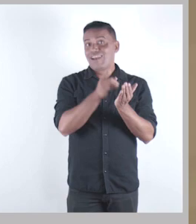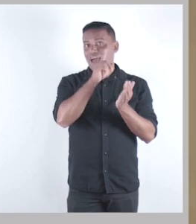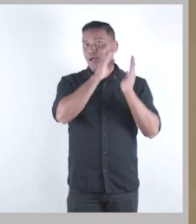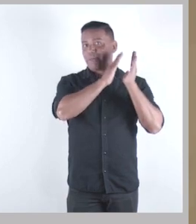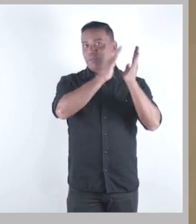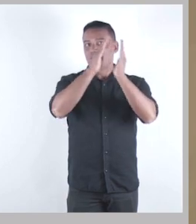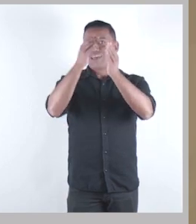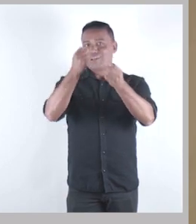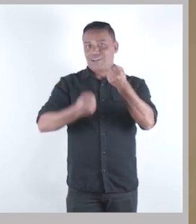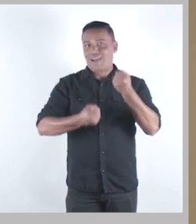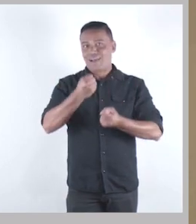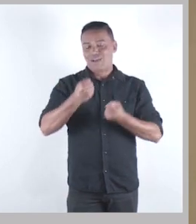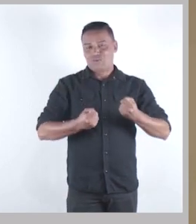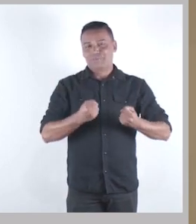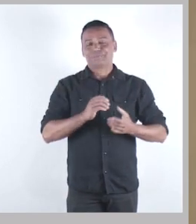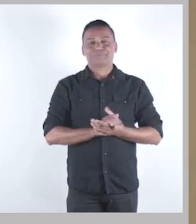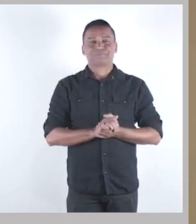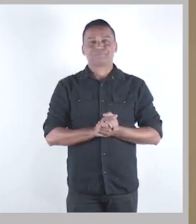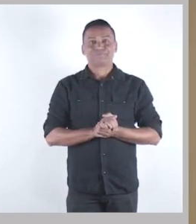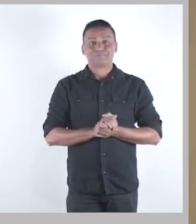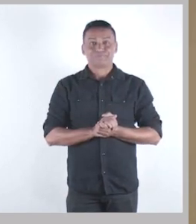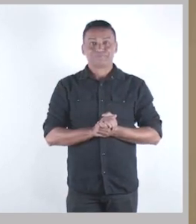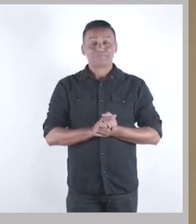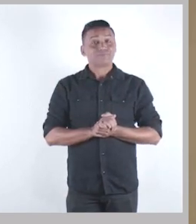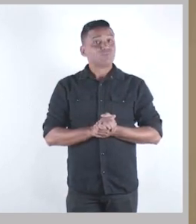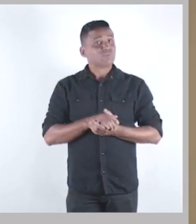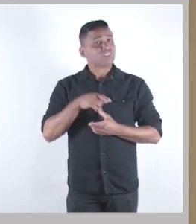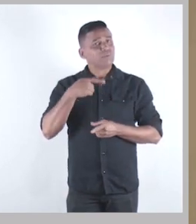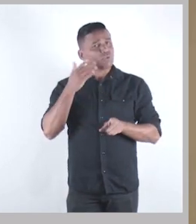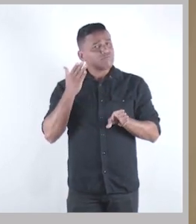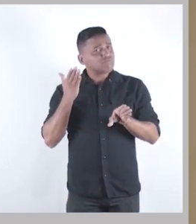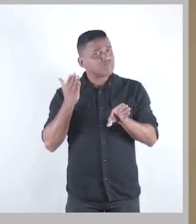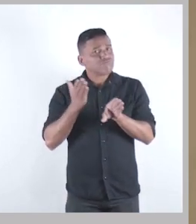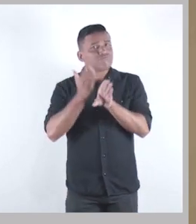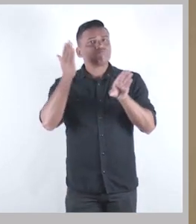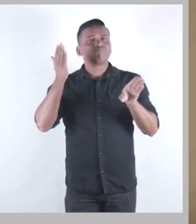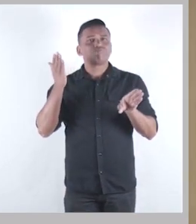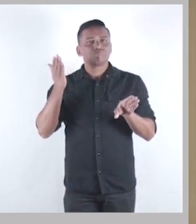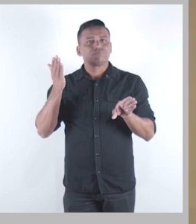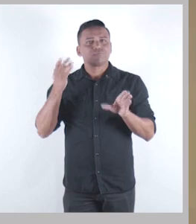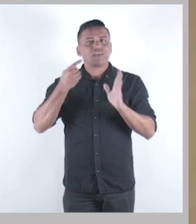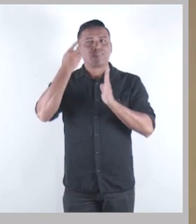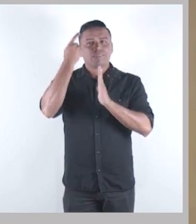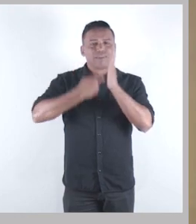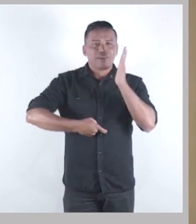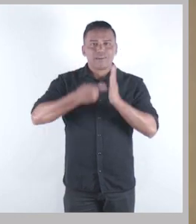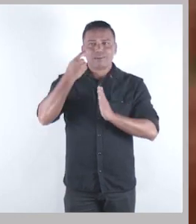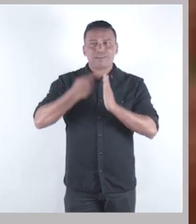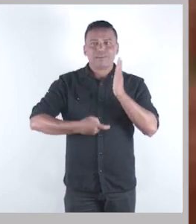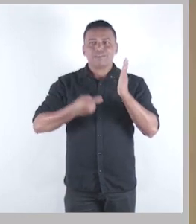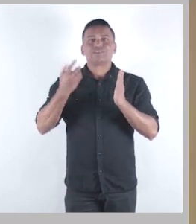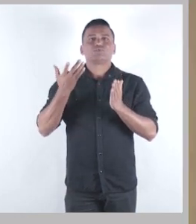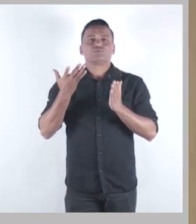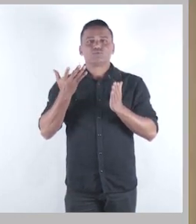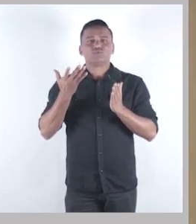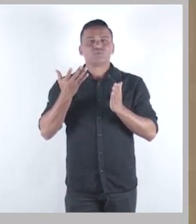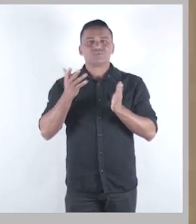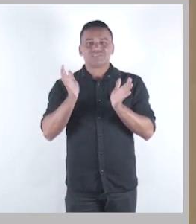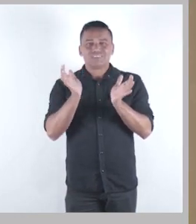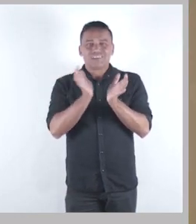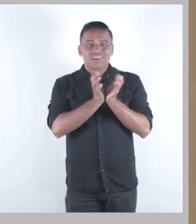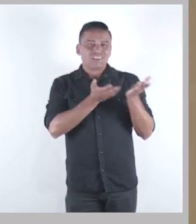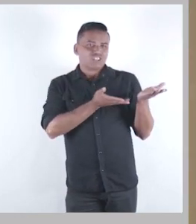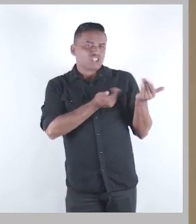biblioteca itinerante. Ora, aí nós fomos descobrindo o quê? Nós fomos descobrindo aqueles textos próprios da adolescência, né?